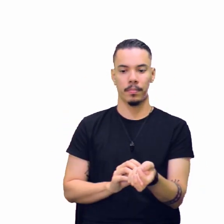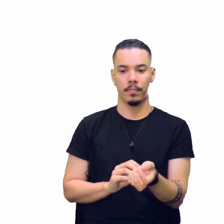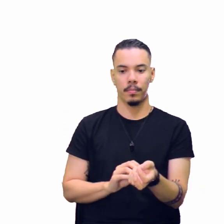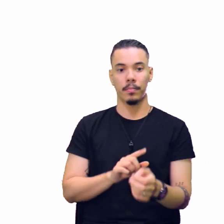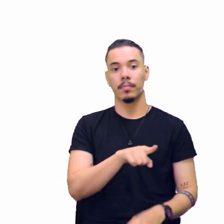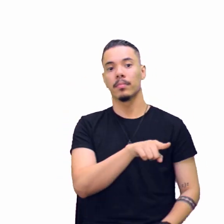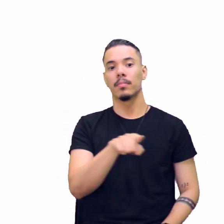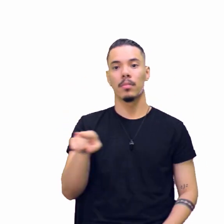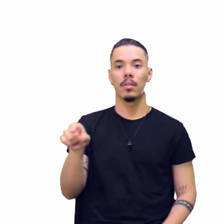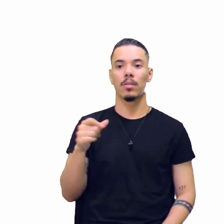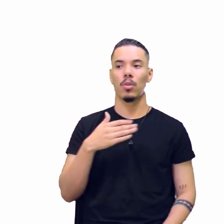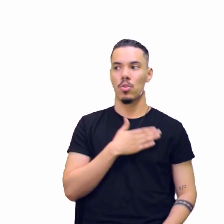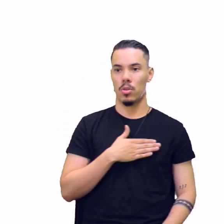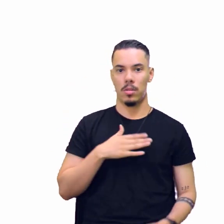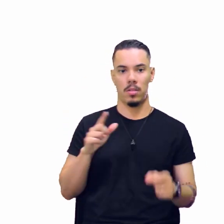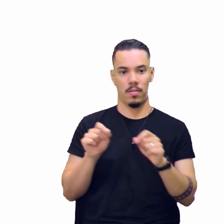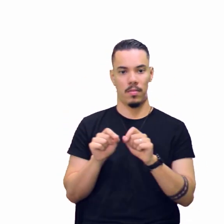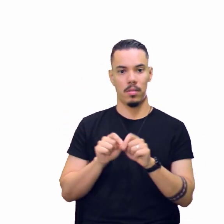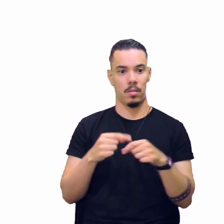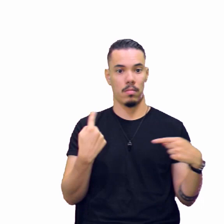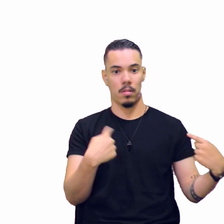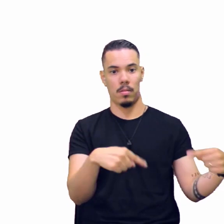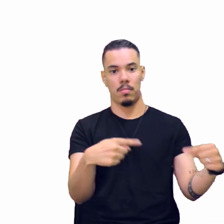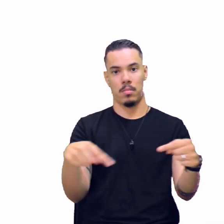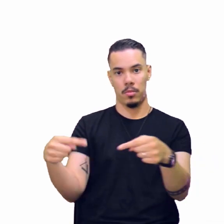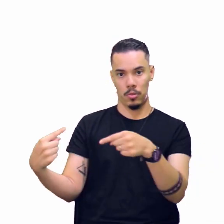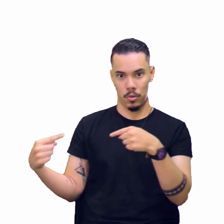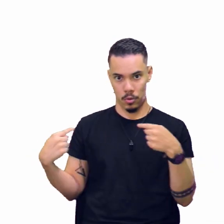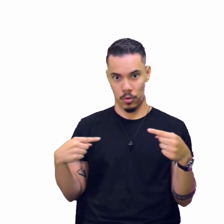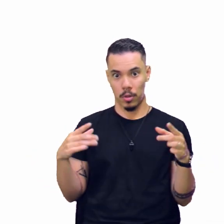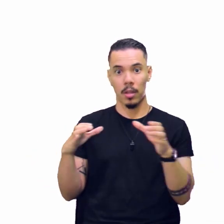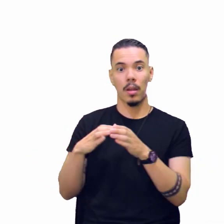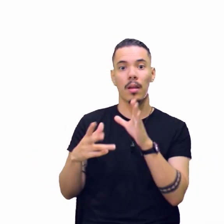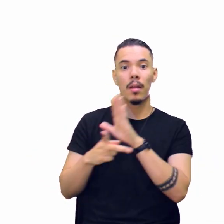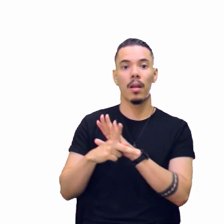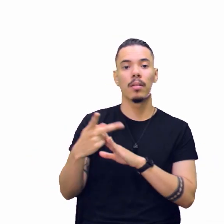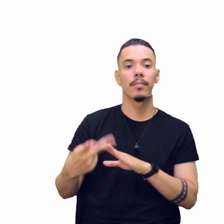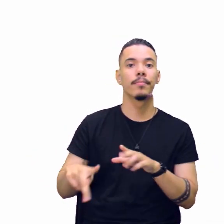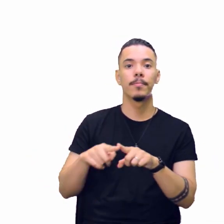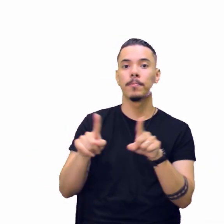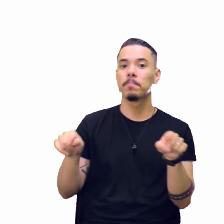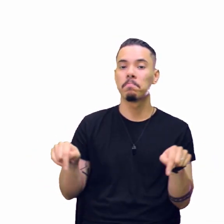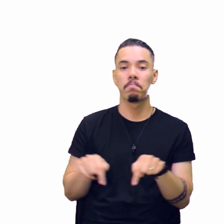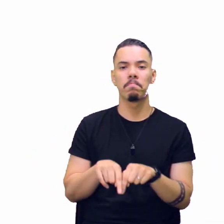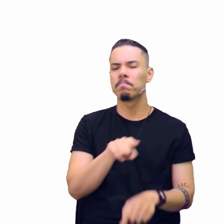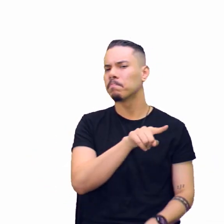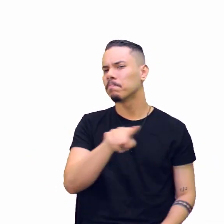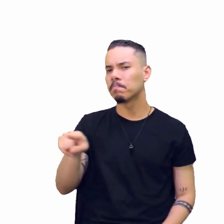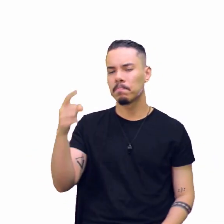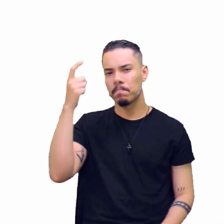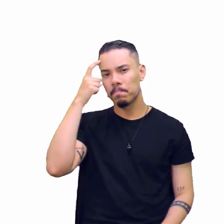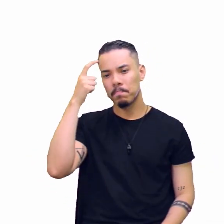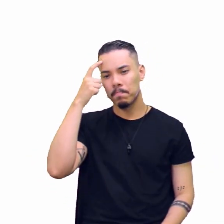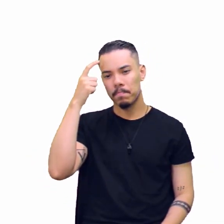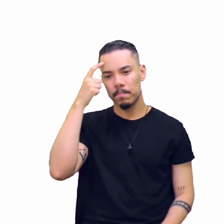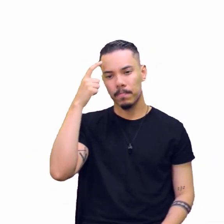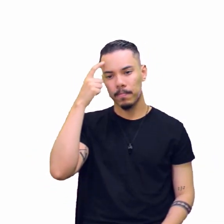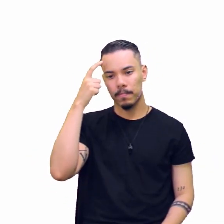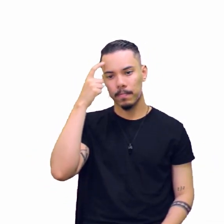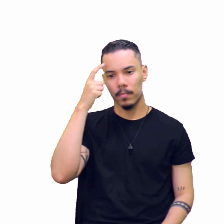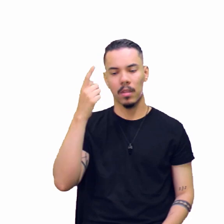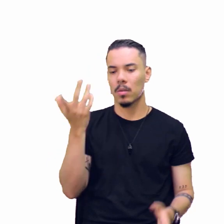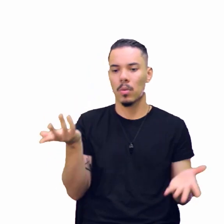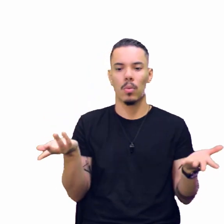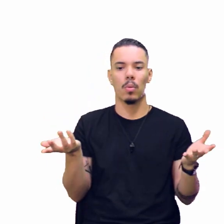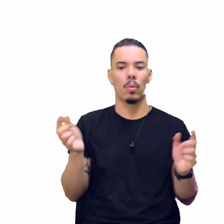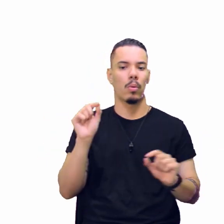um debate regrado aqui na turma de vocês? Pense aí. Algo que